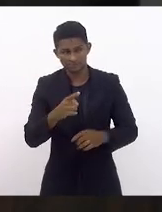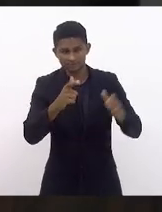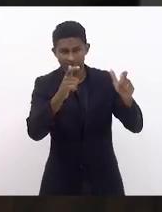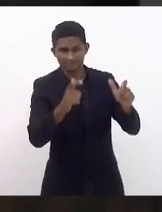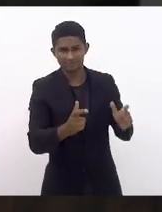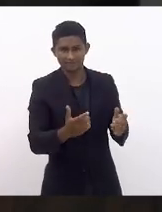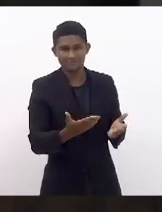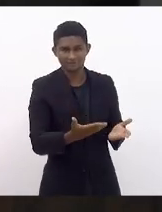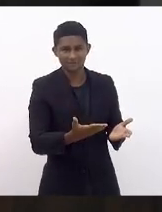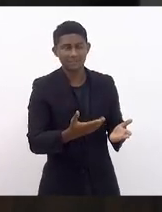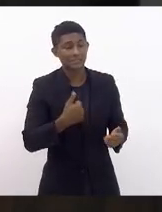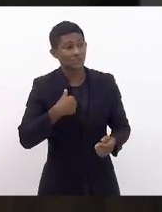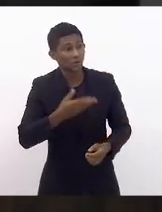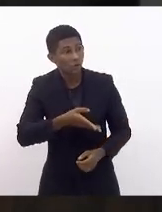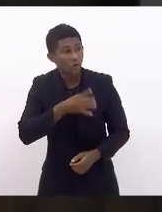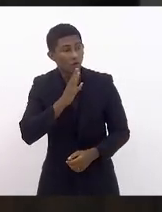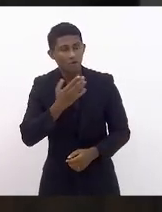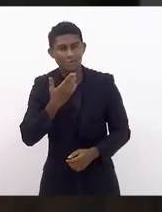nesse momento,